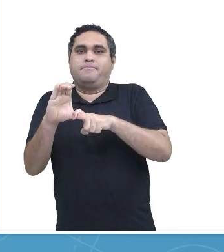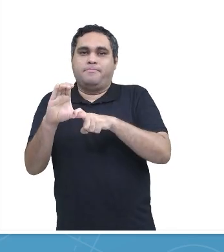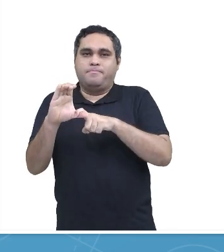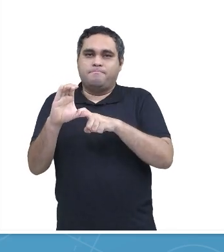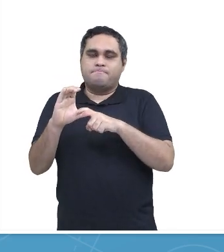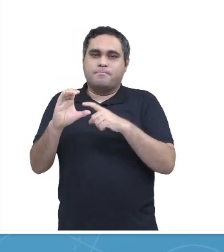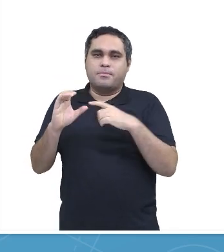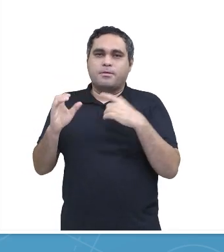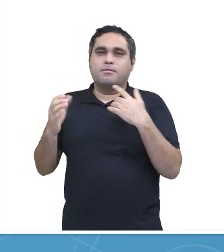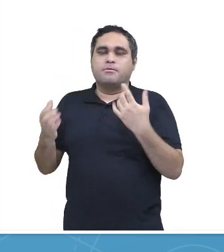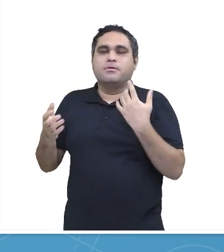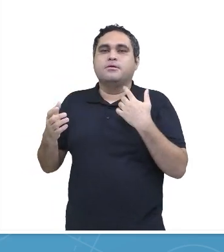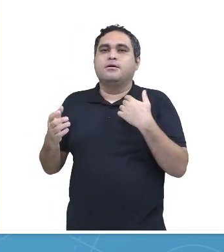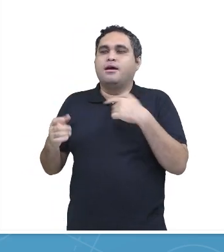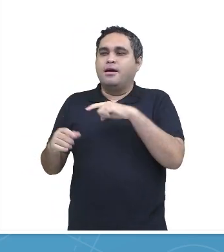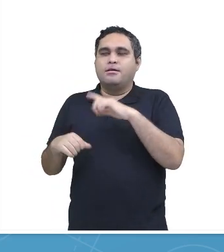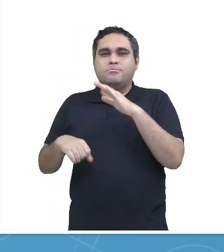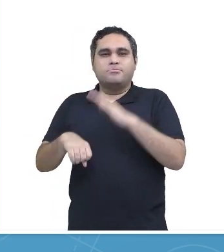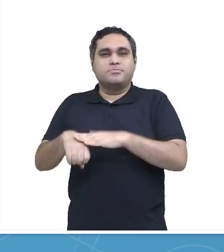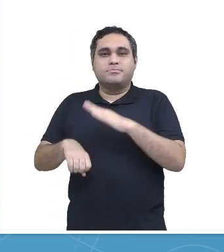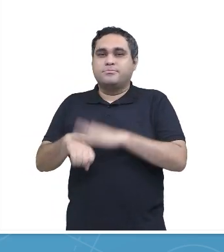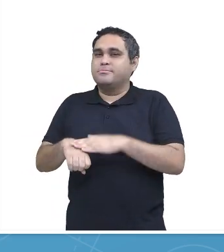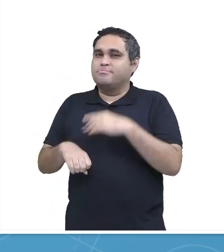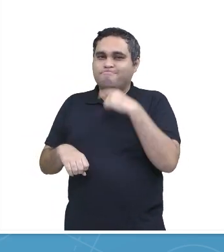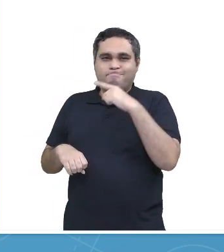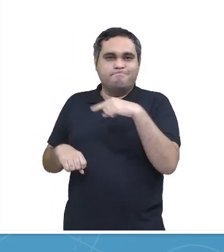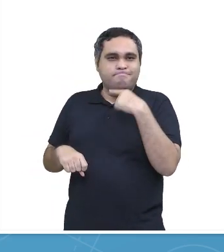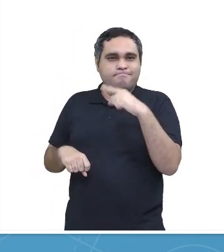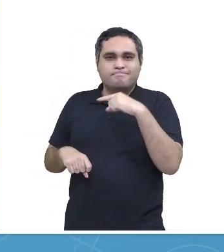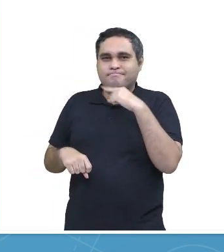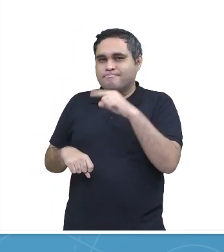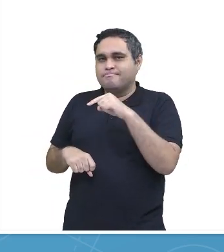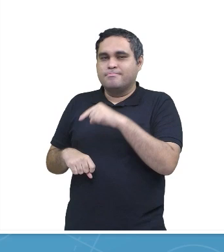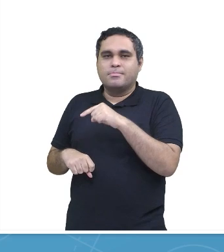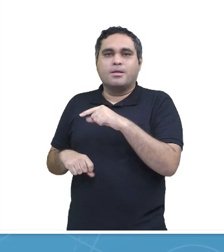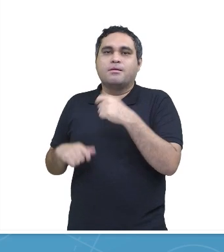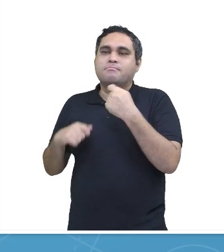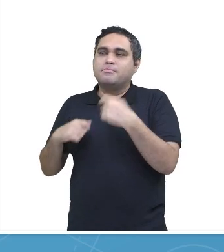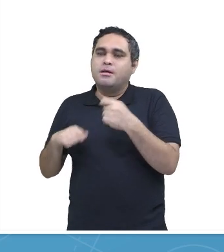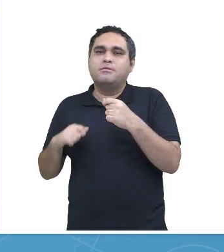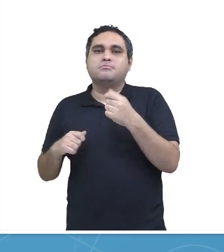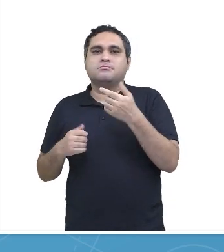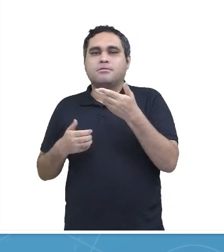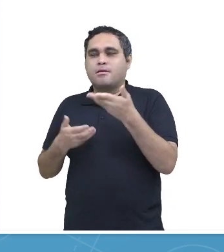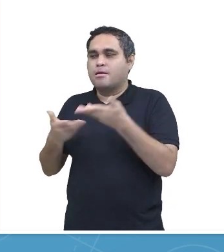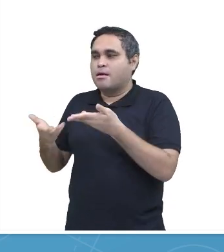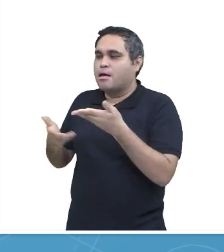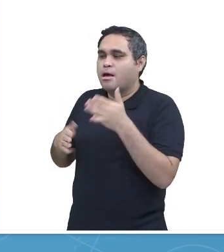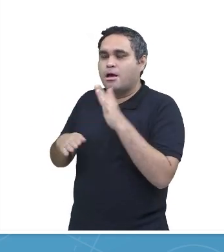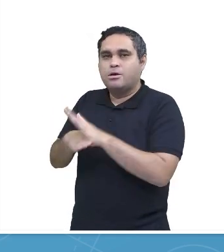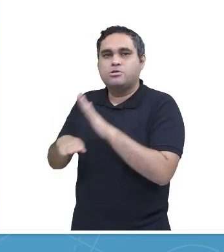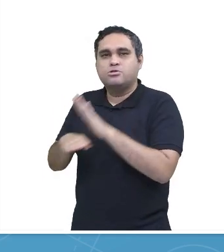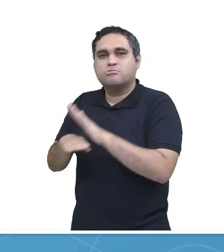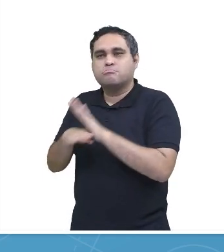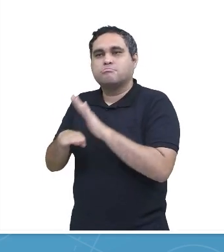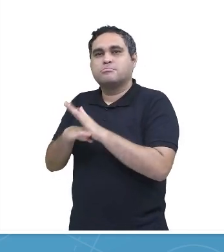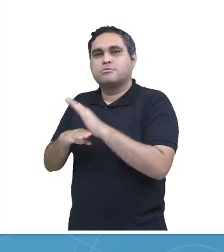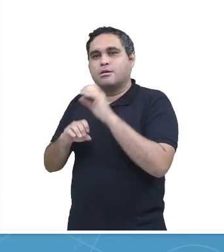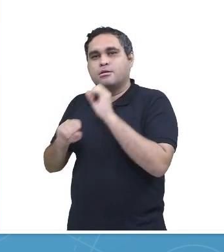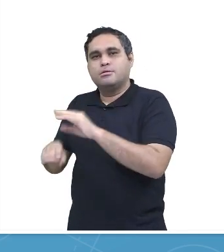atender às suas próprias necessidades. Ela precisa de alguém para atendê-la, né? Para